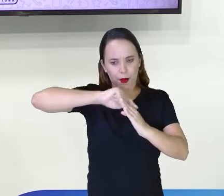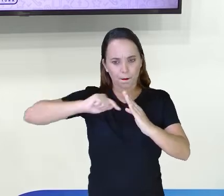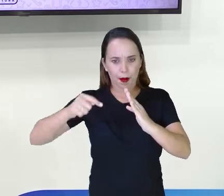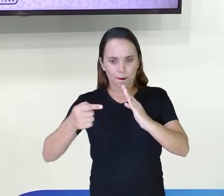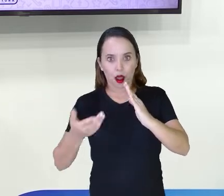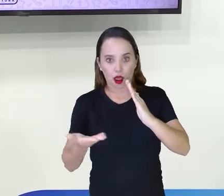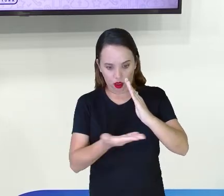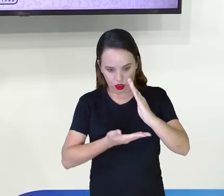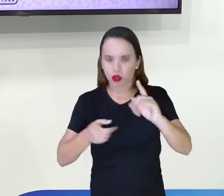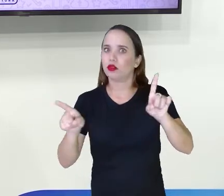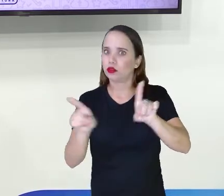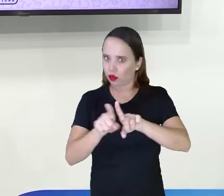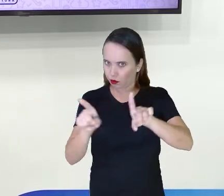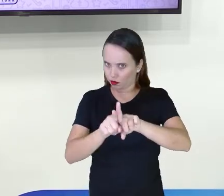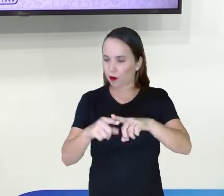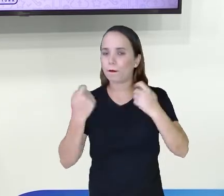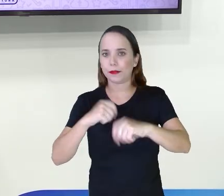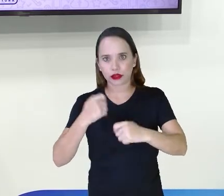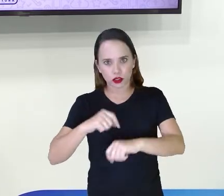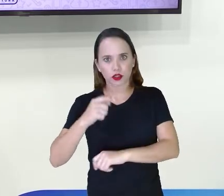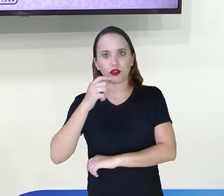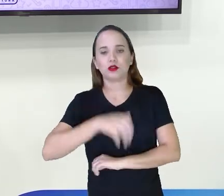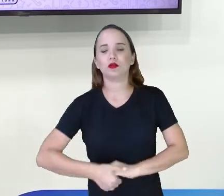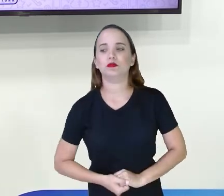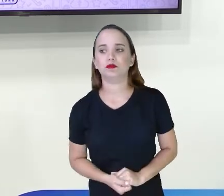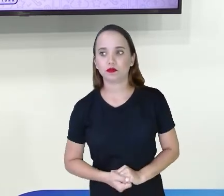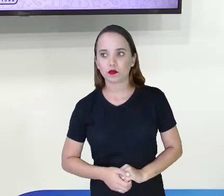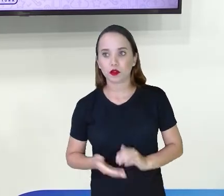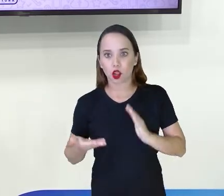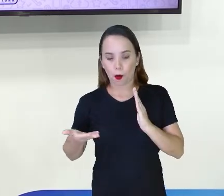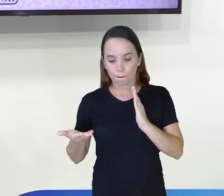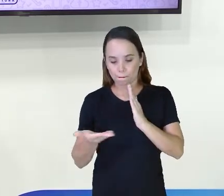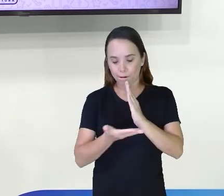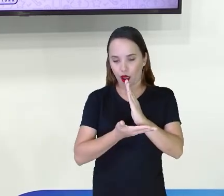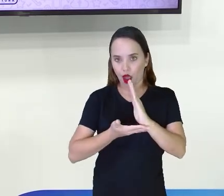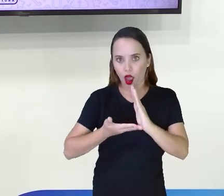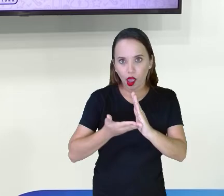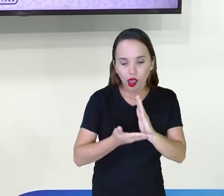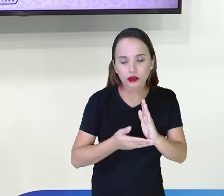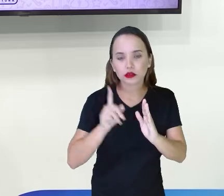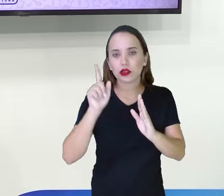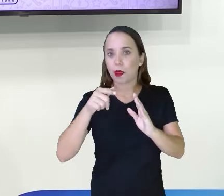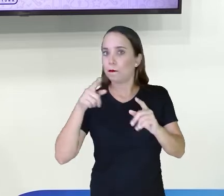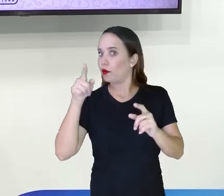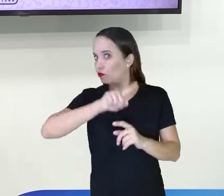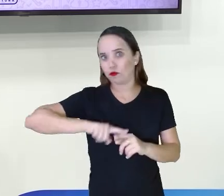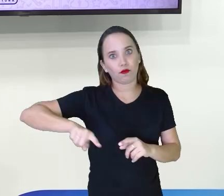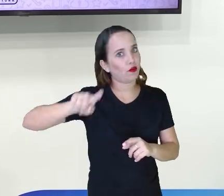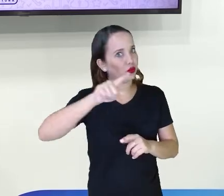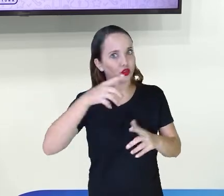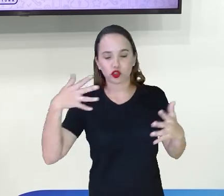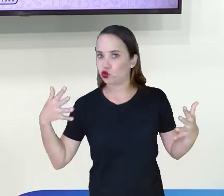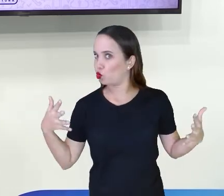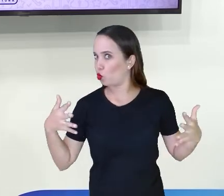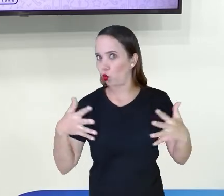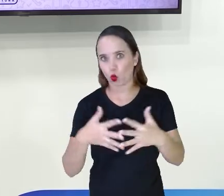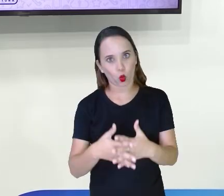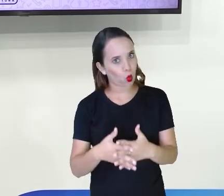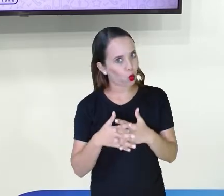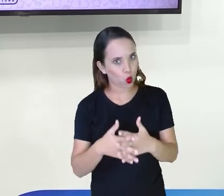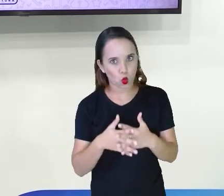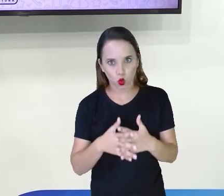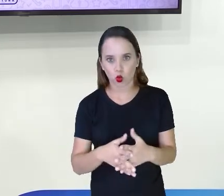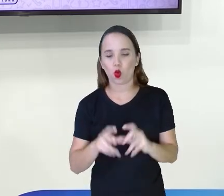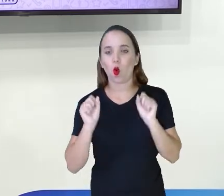base. A gente chama de base para não confundir vocês, mas essa base